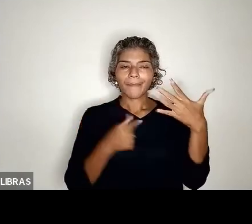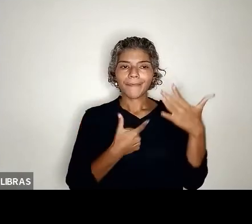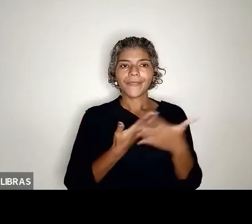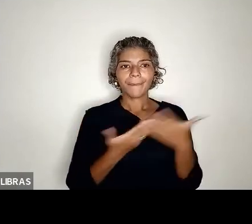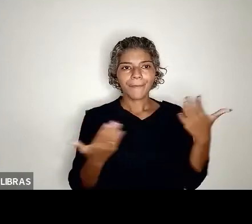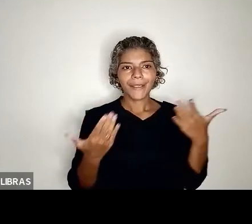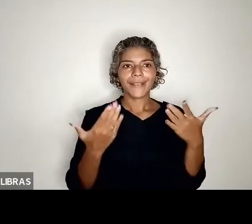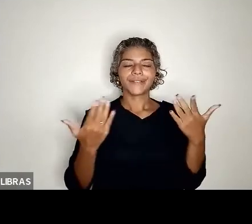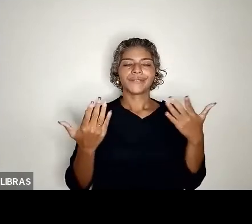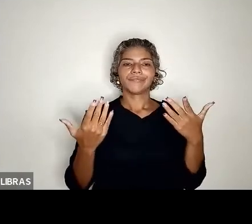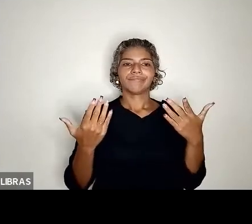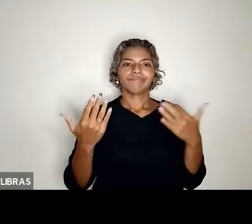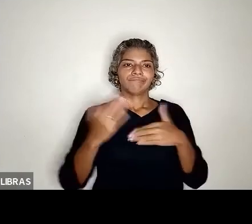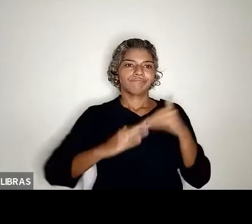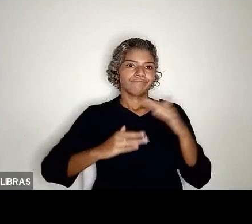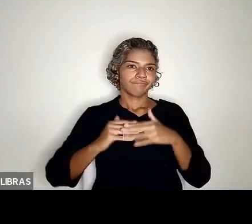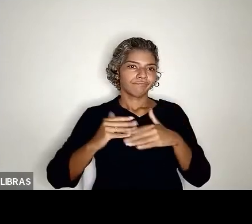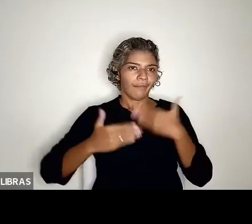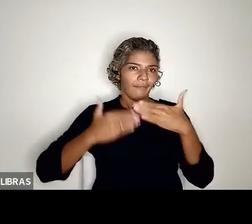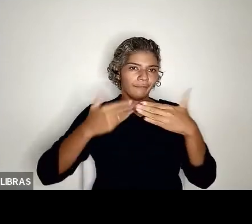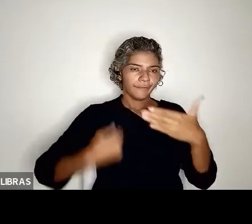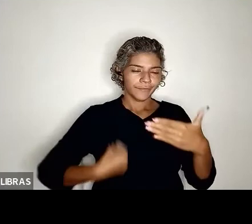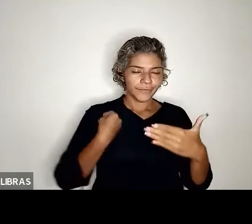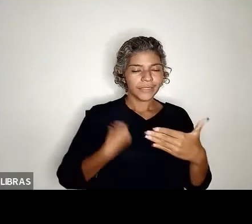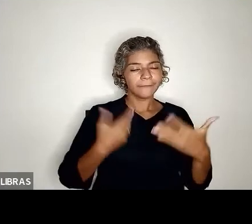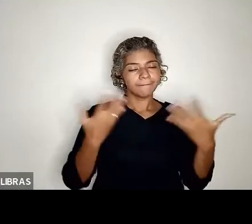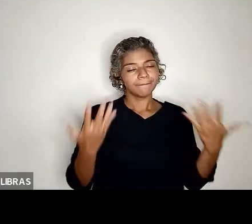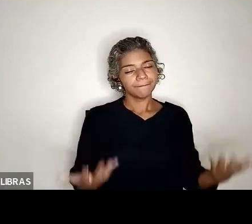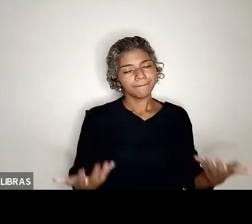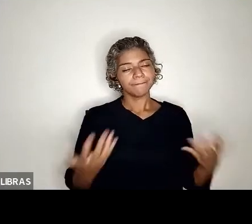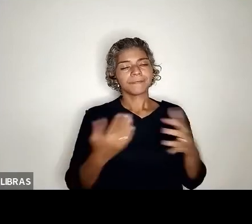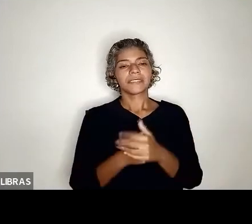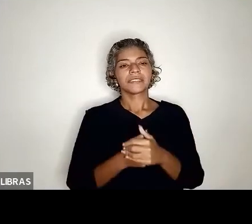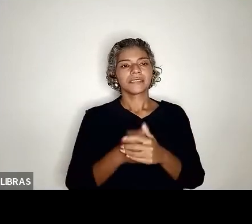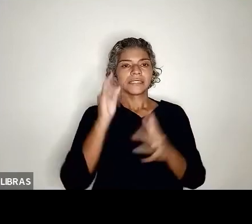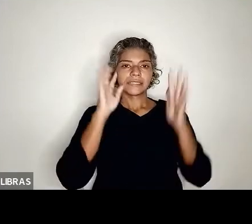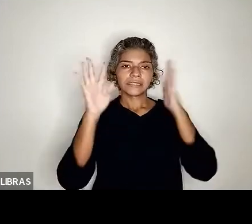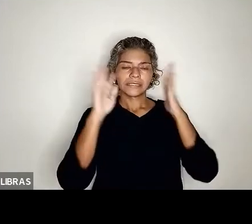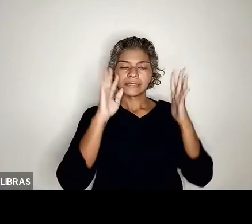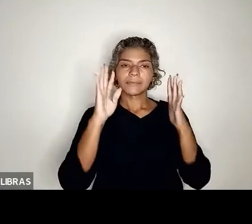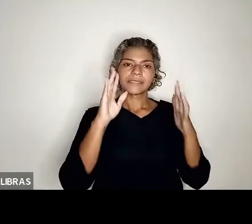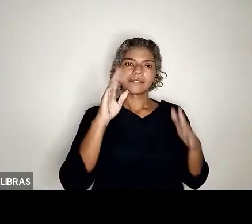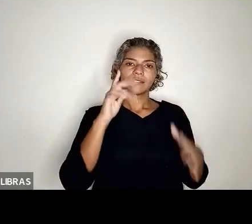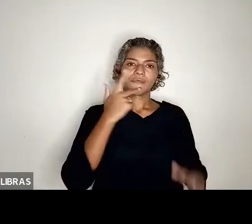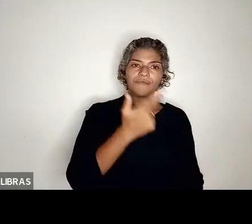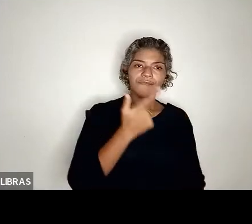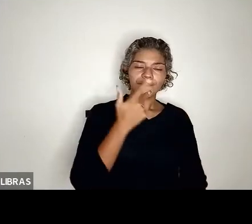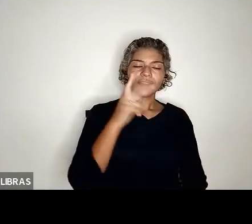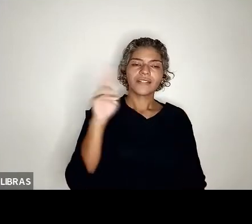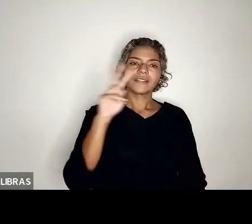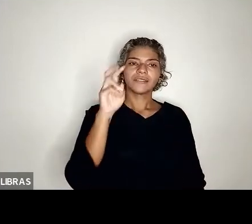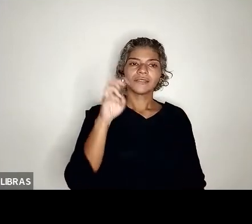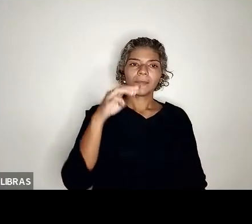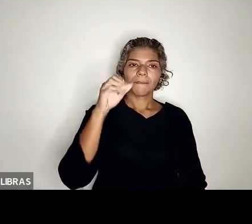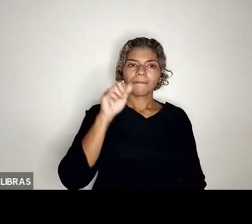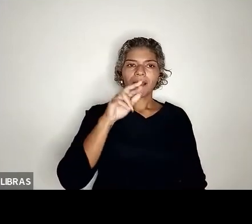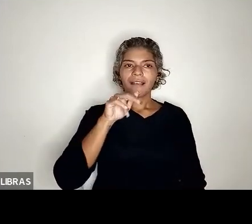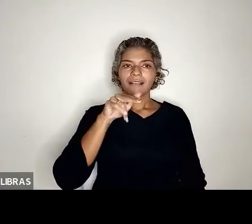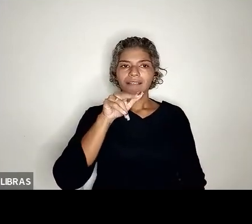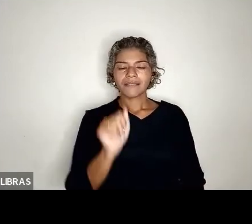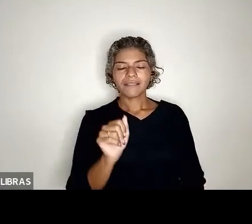pensando nas falas da Luciana e da Marina, de uma ciência com uma cara feminista, a gente tem